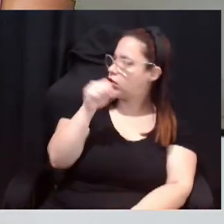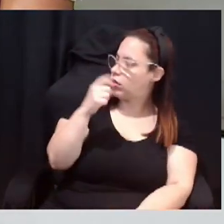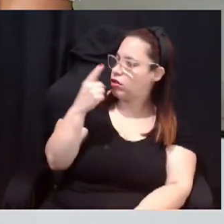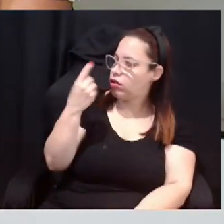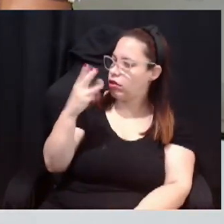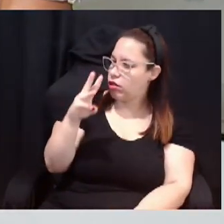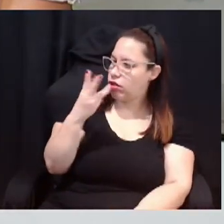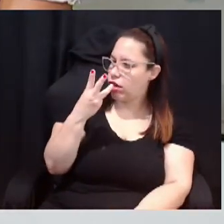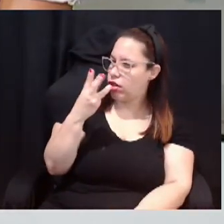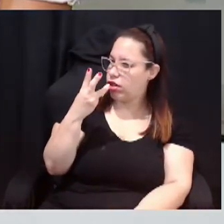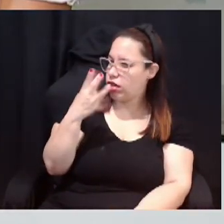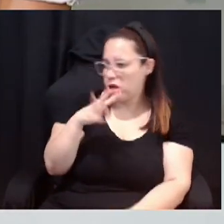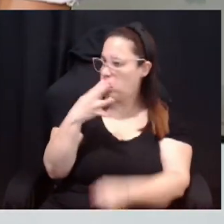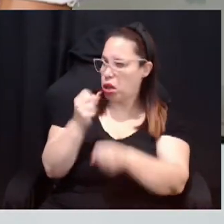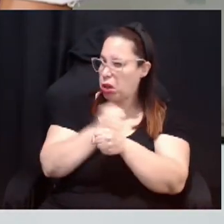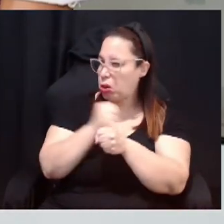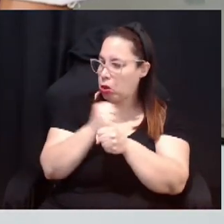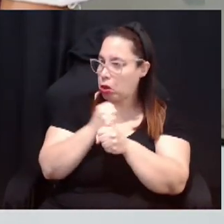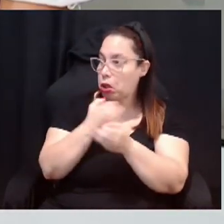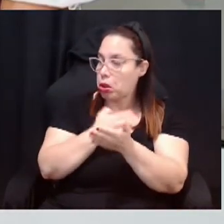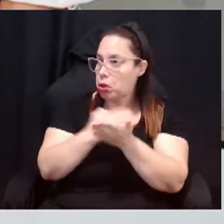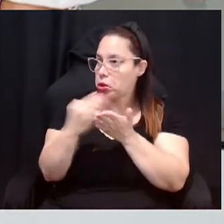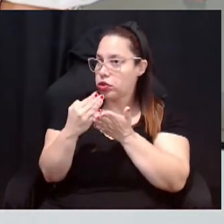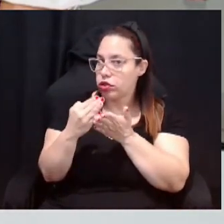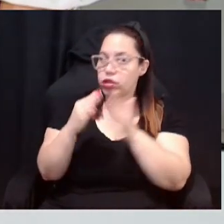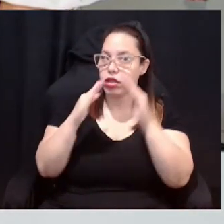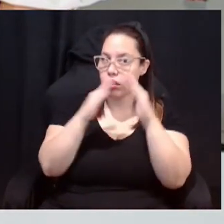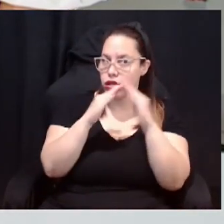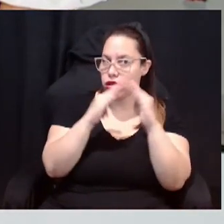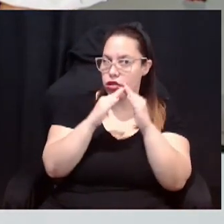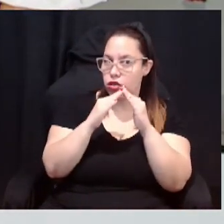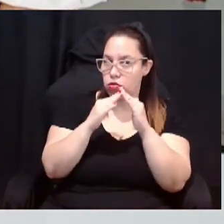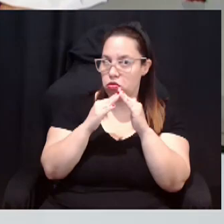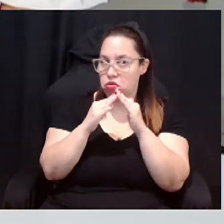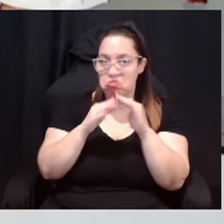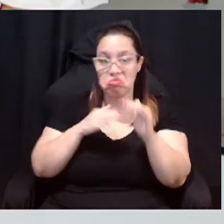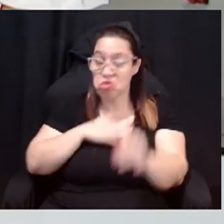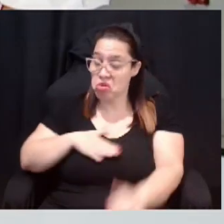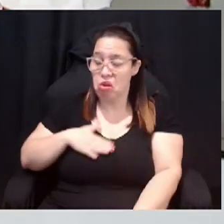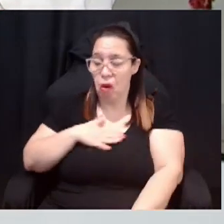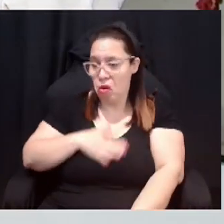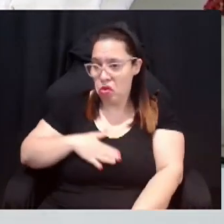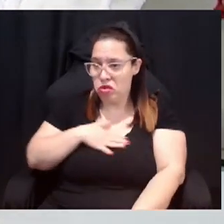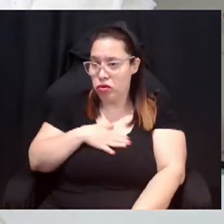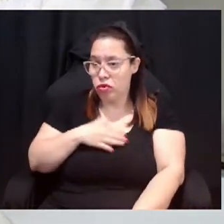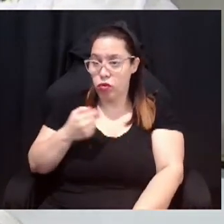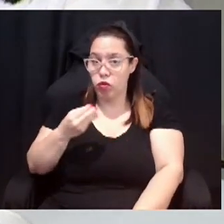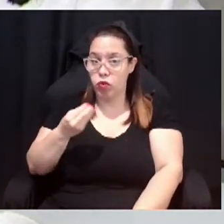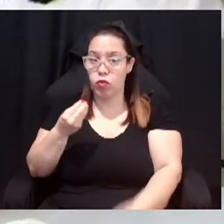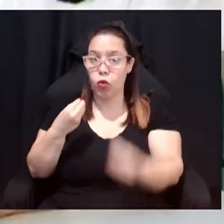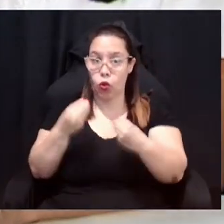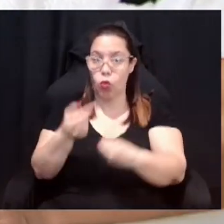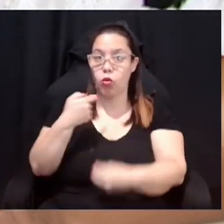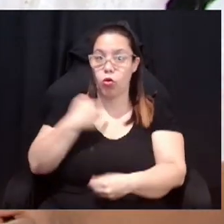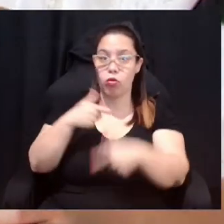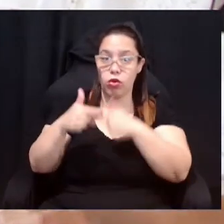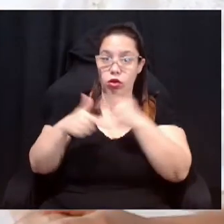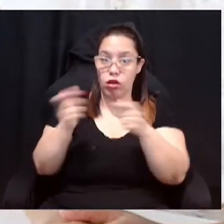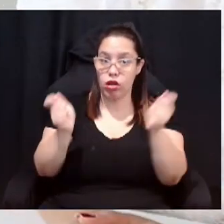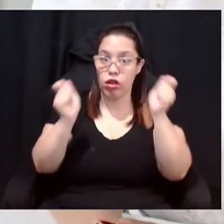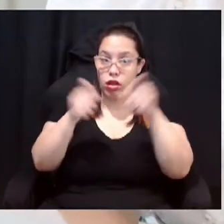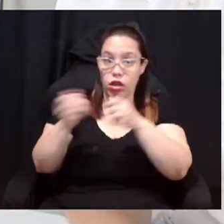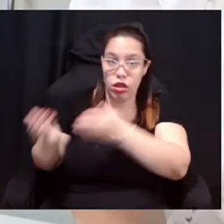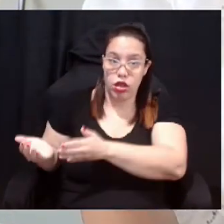4 anos. Eu comecei em casa, assim, por hobby. E aí, como no meu trabalho eu tenho essa possibilidade de trazer o